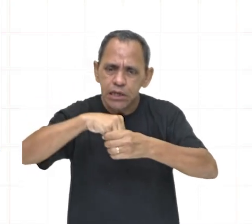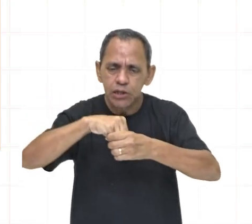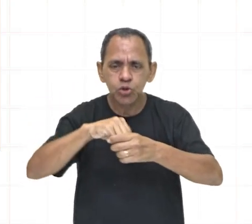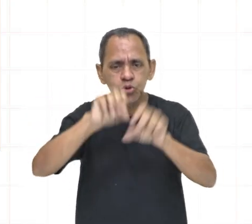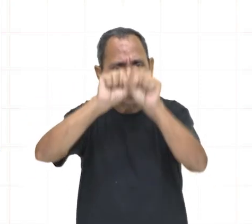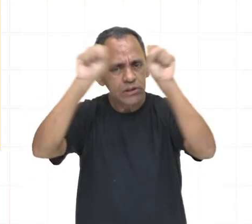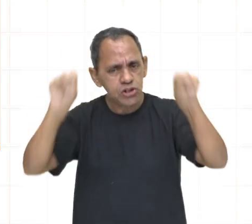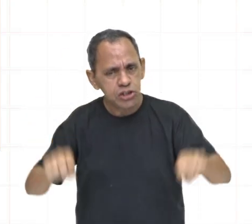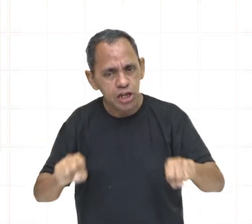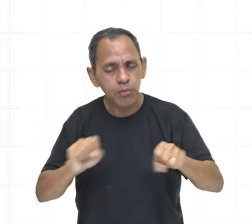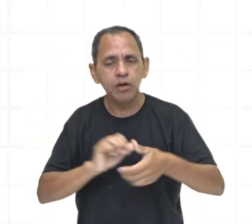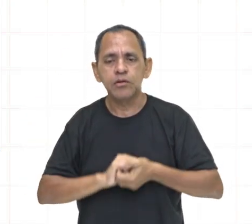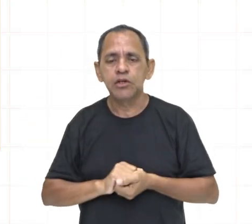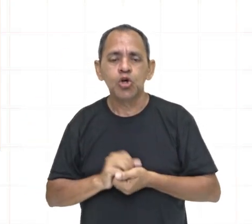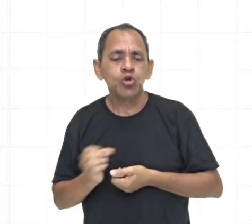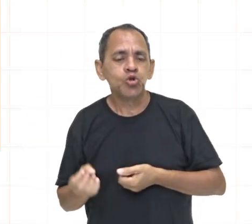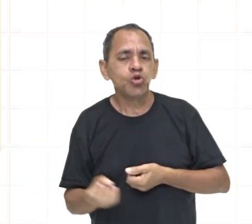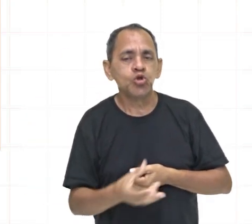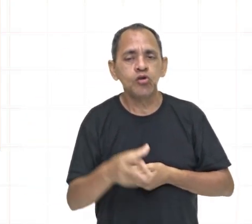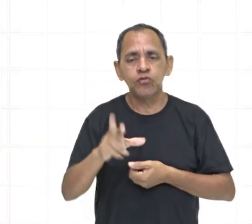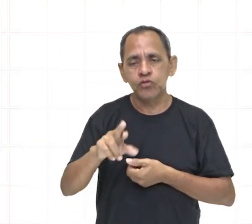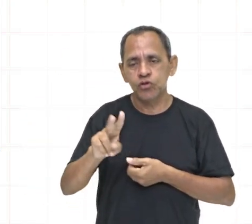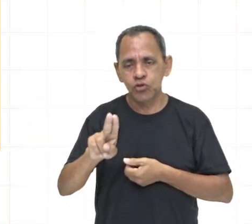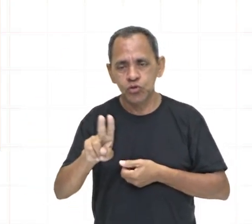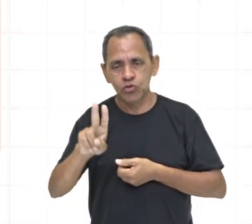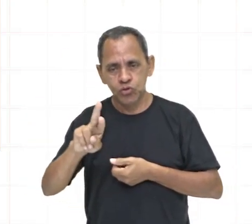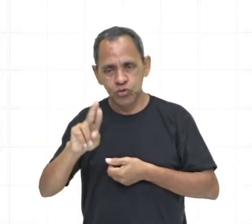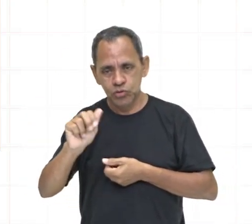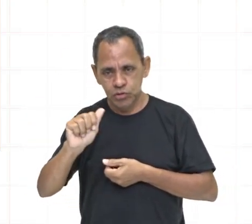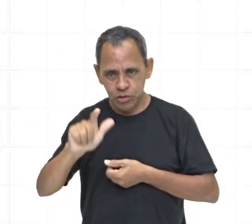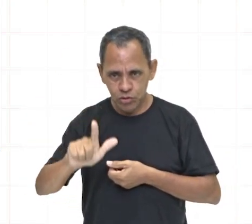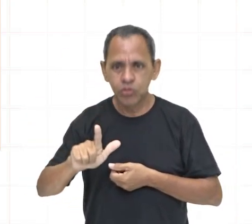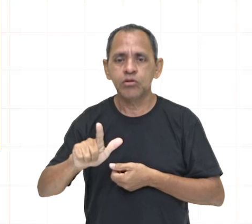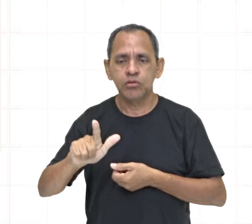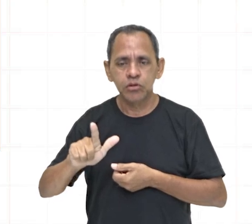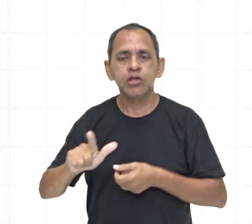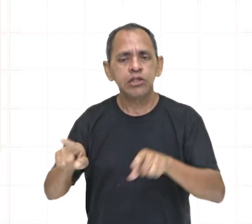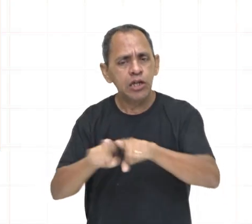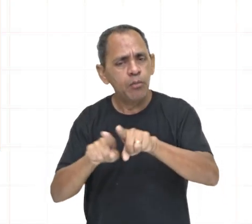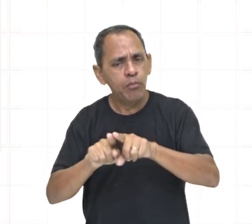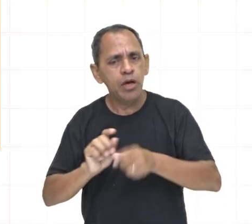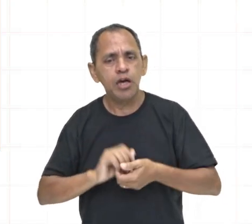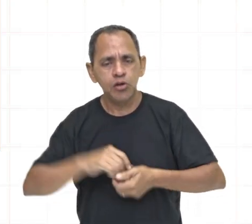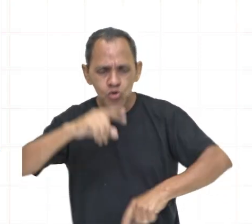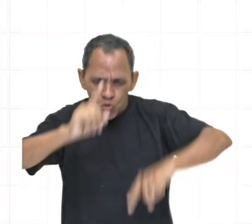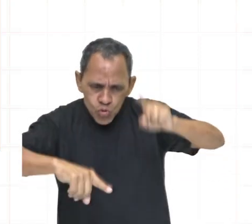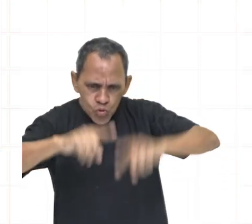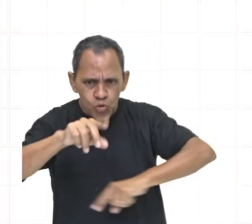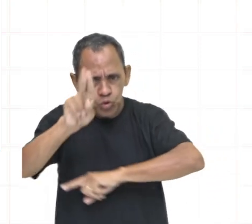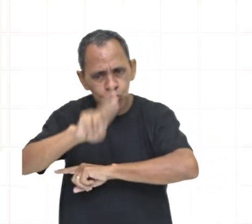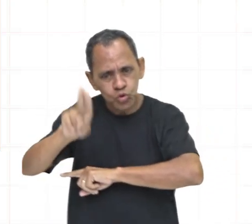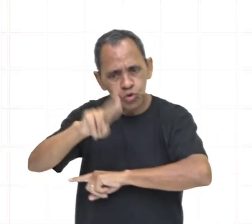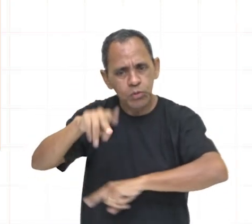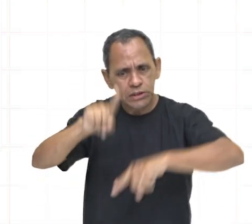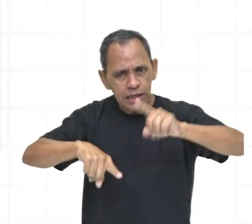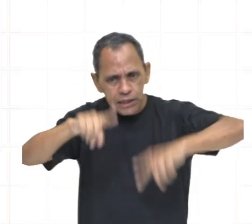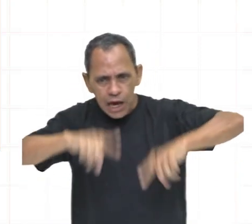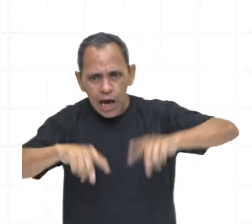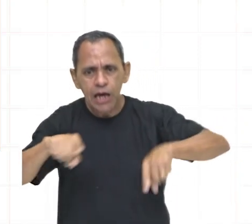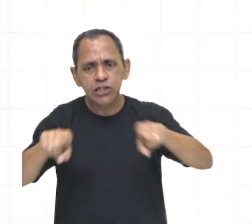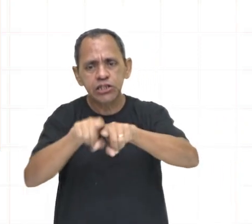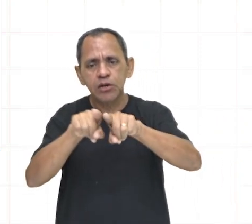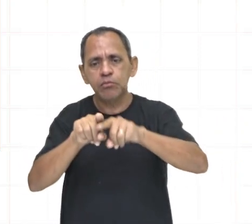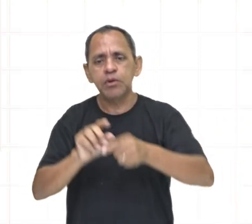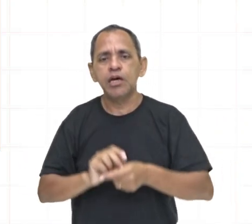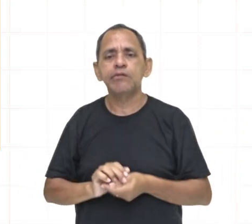novo rural vai estar inserido o quê? A mecanização agrícola, onde a introdução das